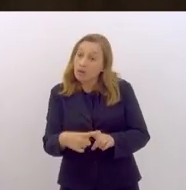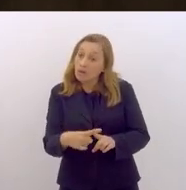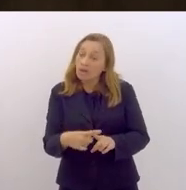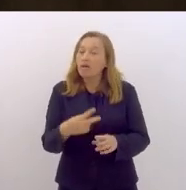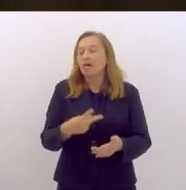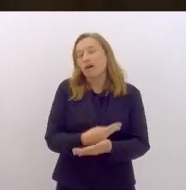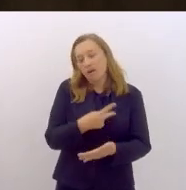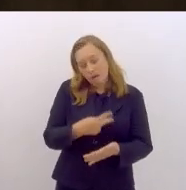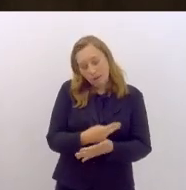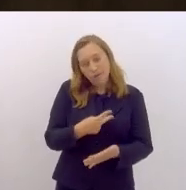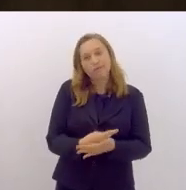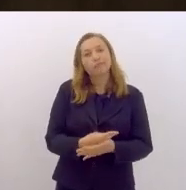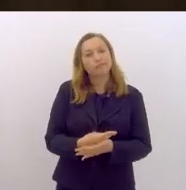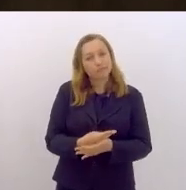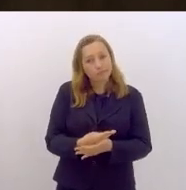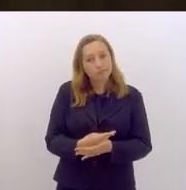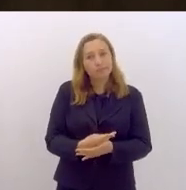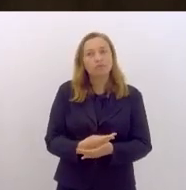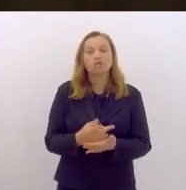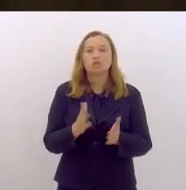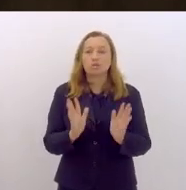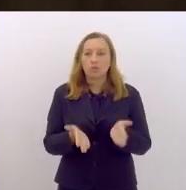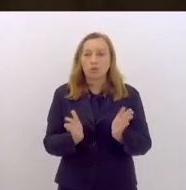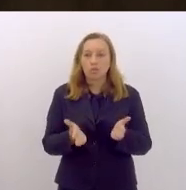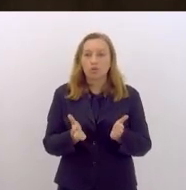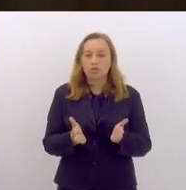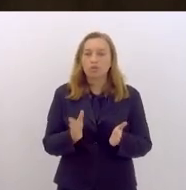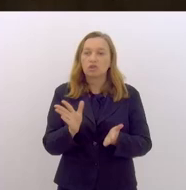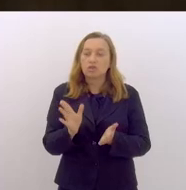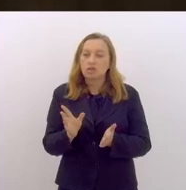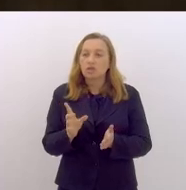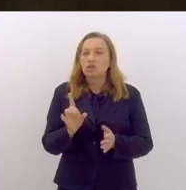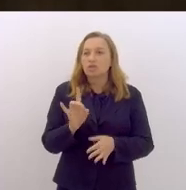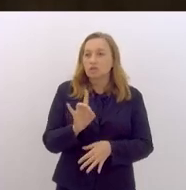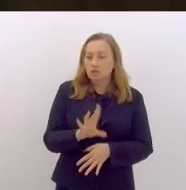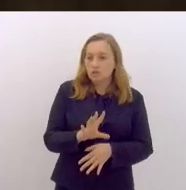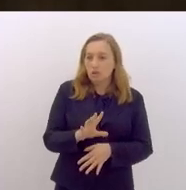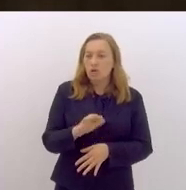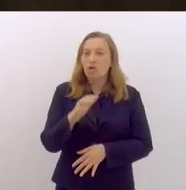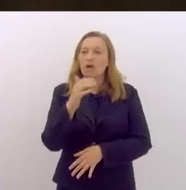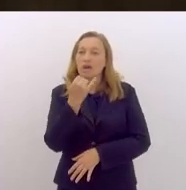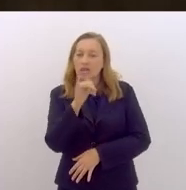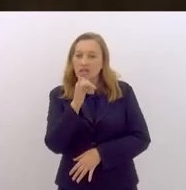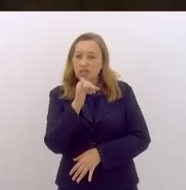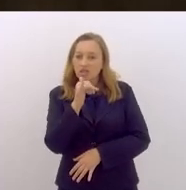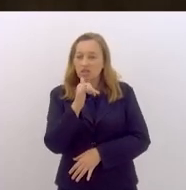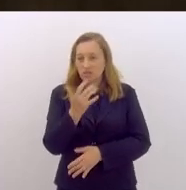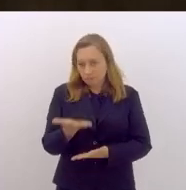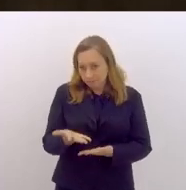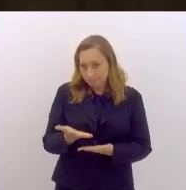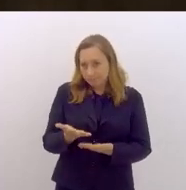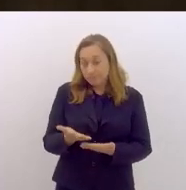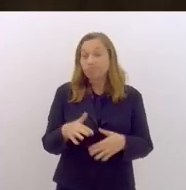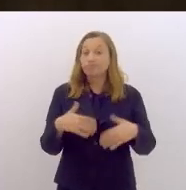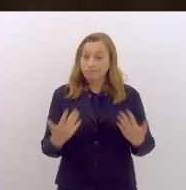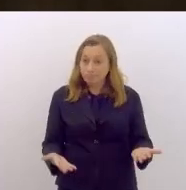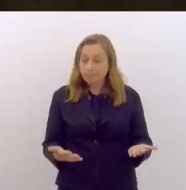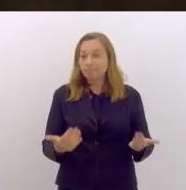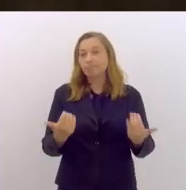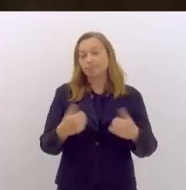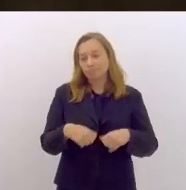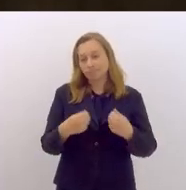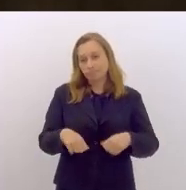erros redacionais. Hoje os TOEs só recaem sobre energia elétrica. Então, tem que ser